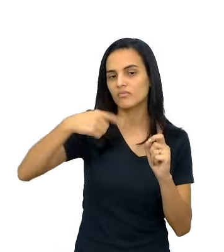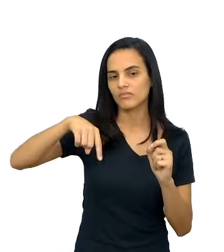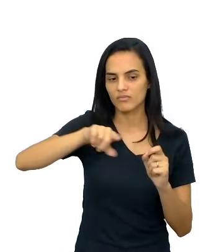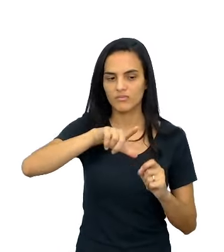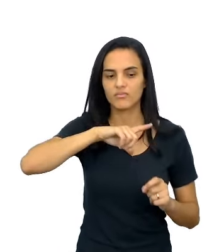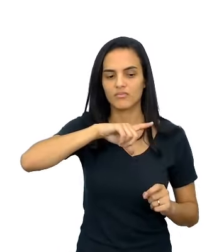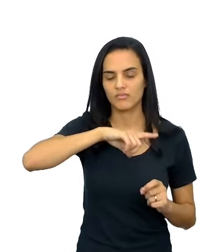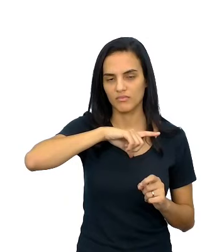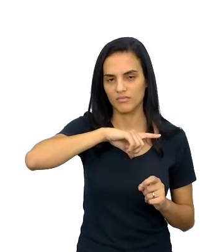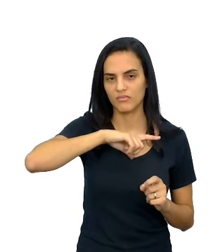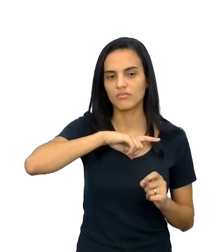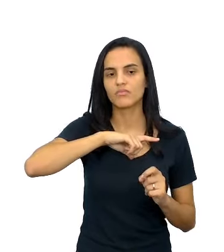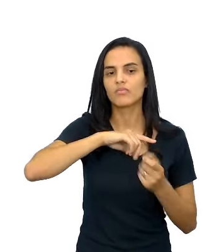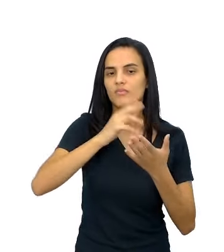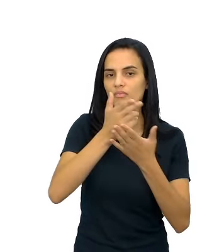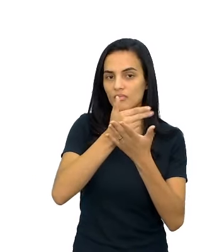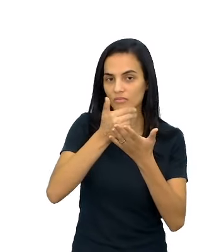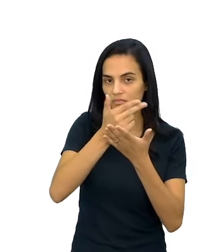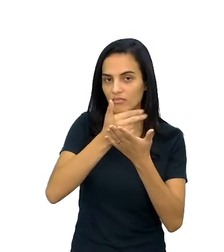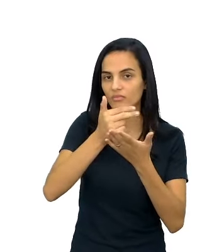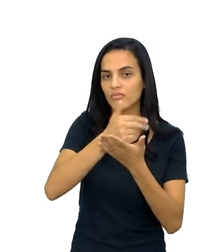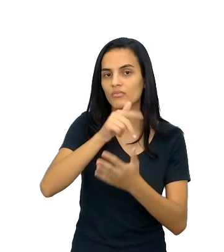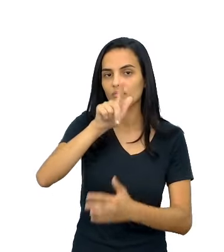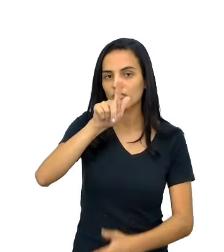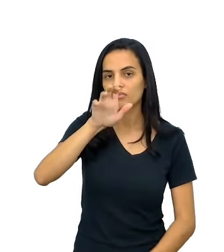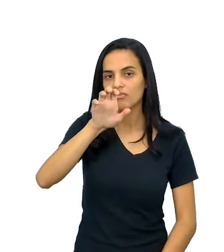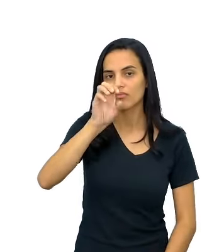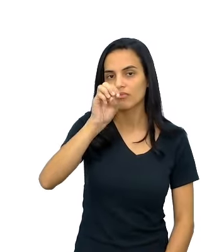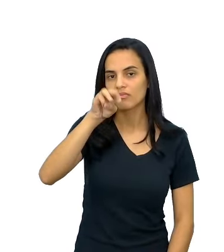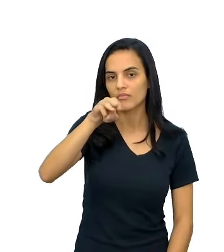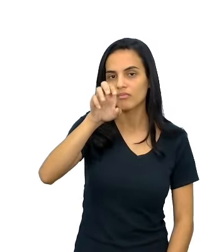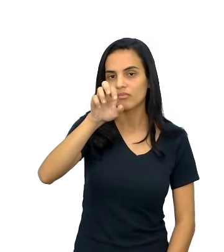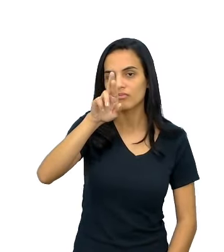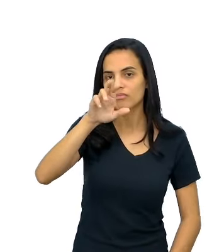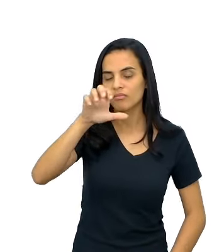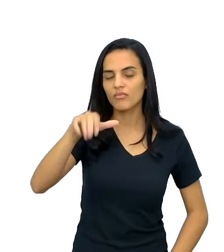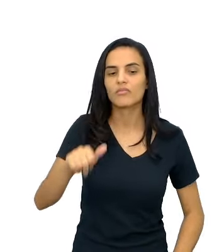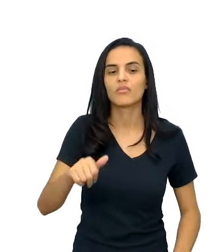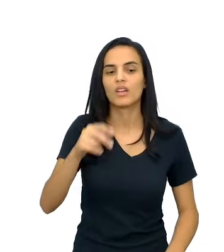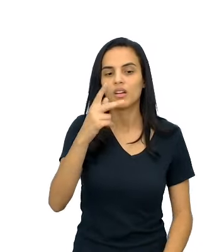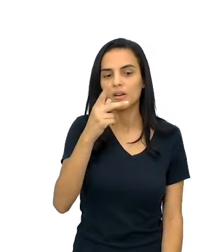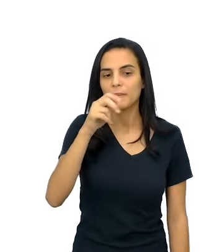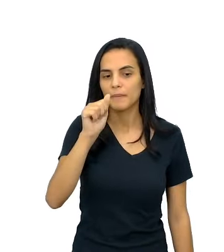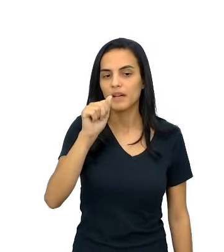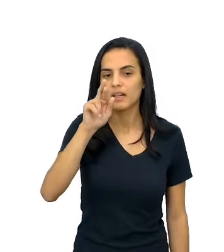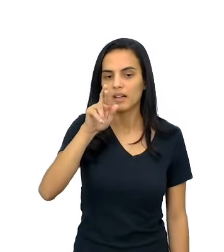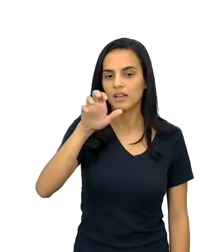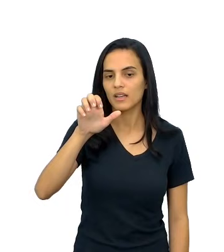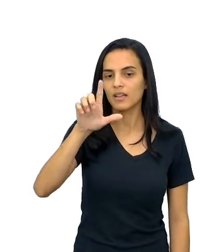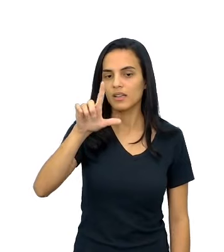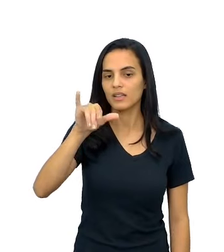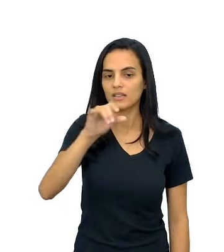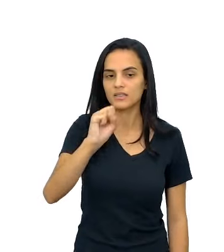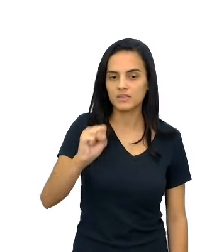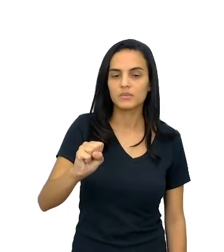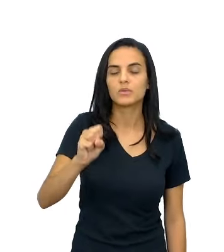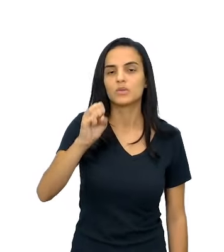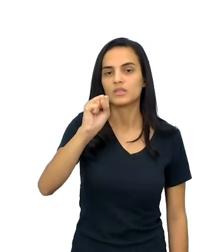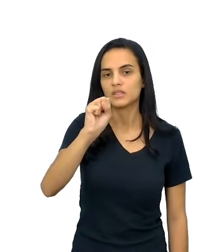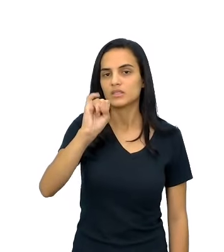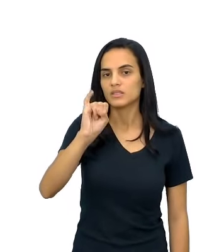tem figuras geométricas planas, espaciais, paralelismo, perpendicularismo,